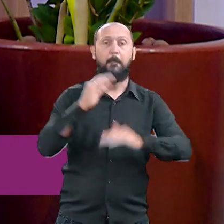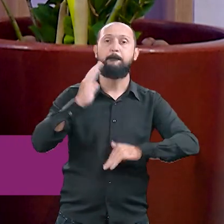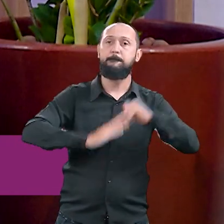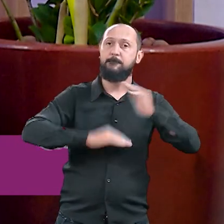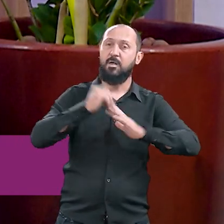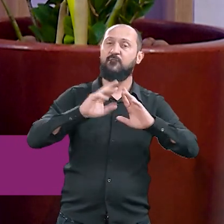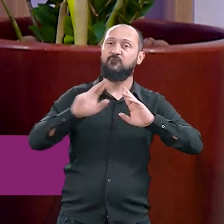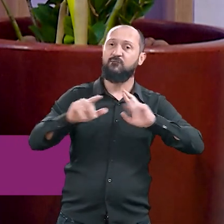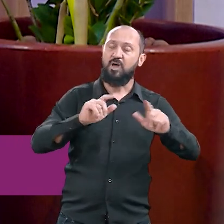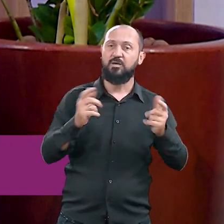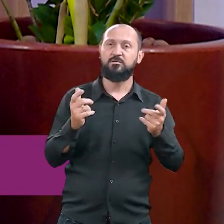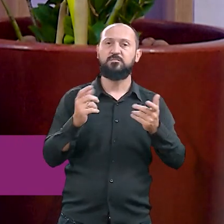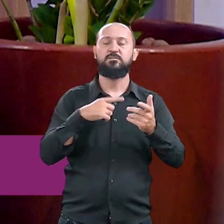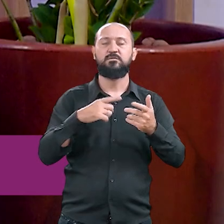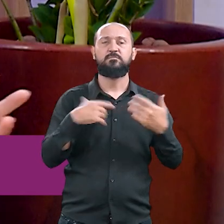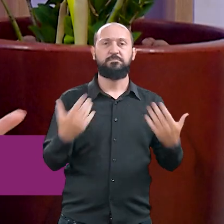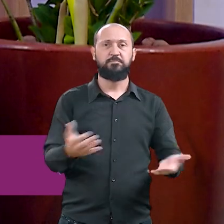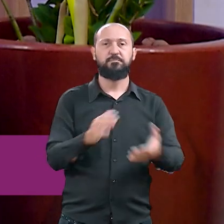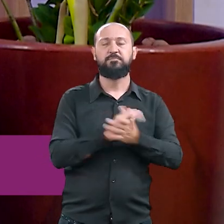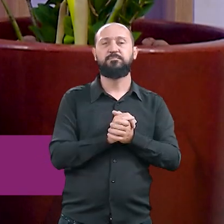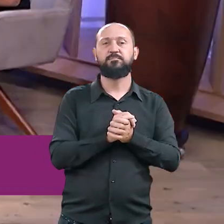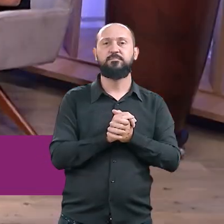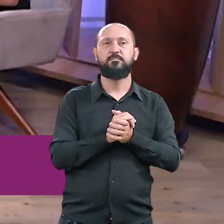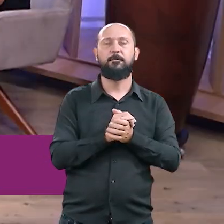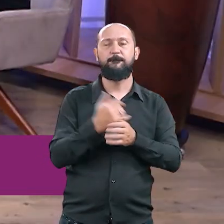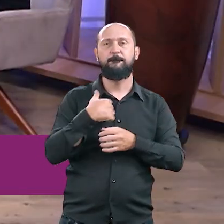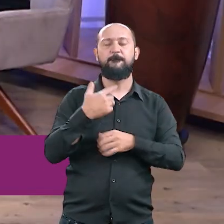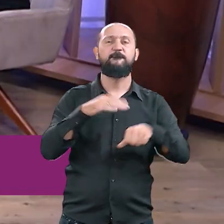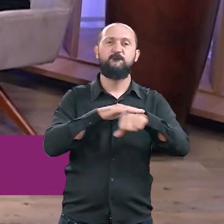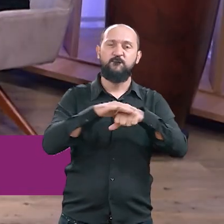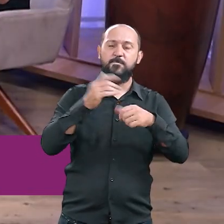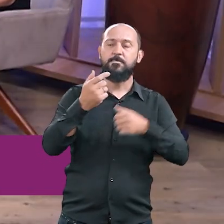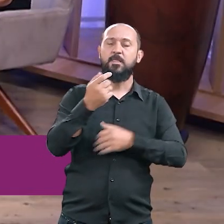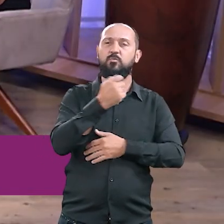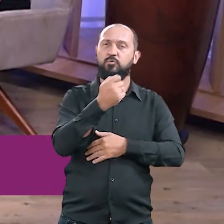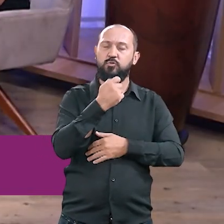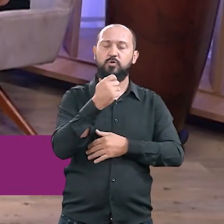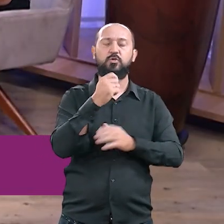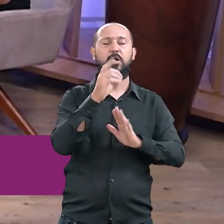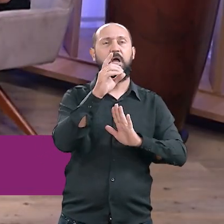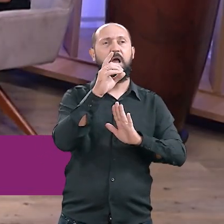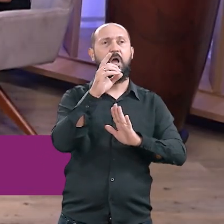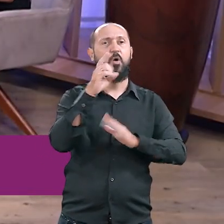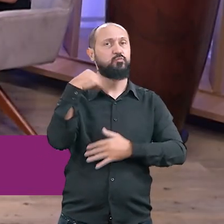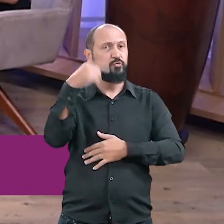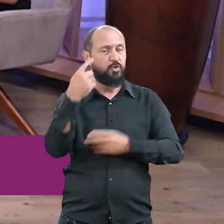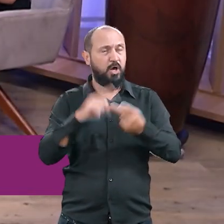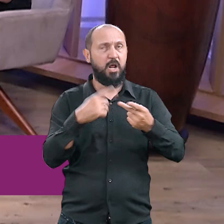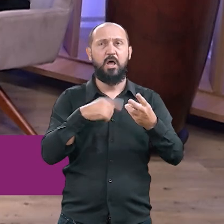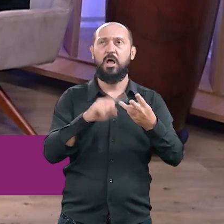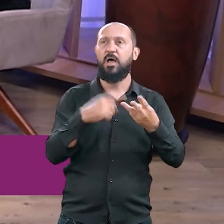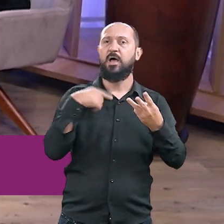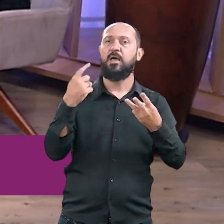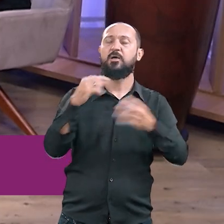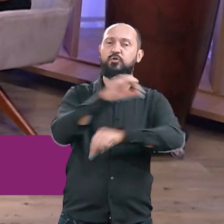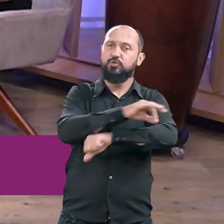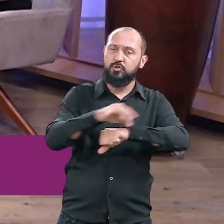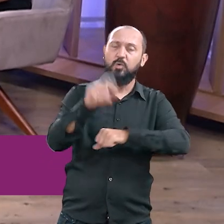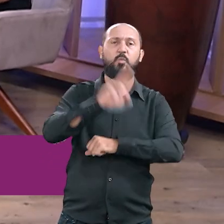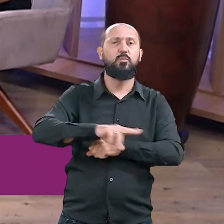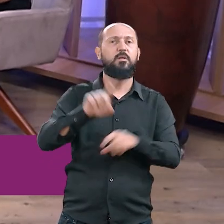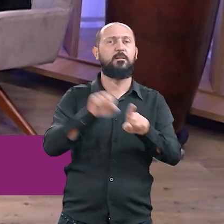um processo para algo que pode ser melhor para o futuro, para aquele contexto. Então é muito interessante. E falar um pouquinho sobre o ChatGPT, né?